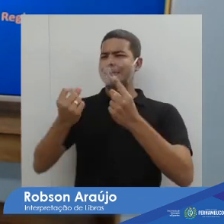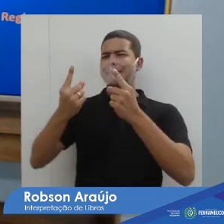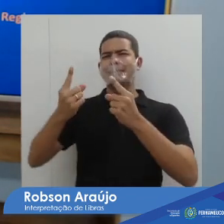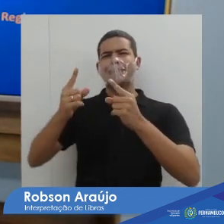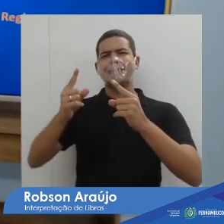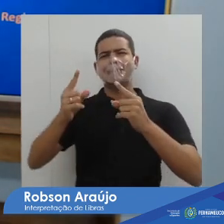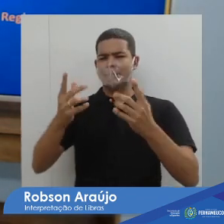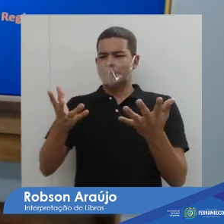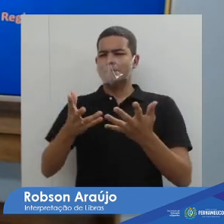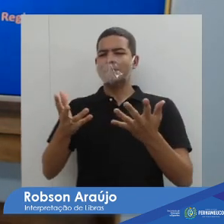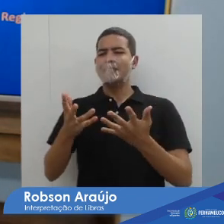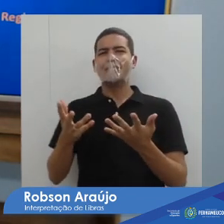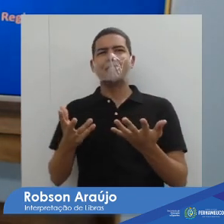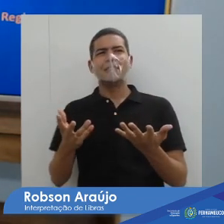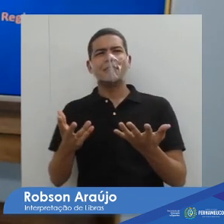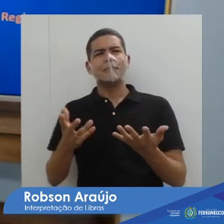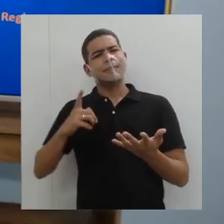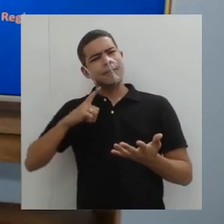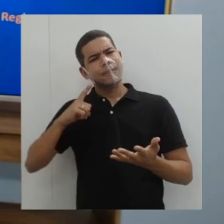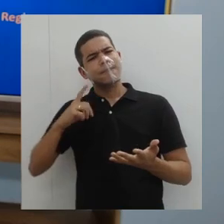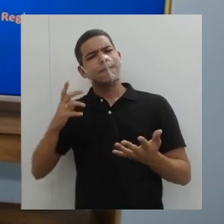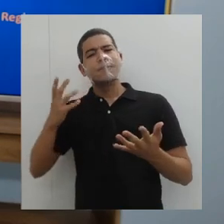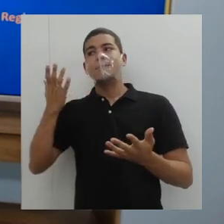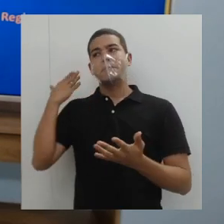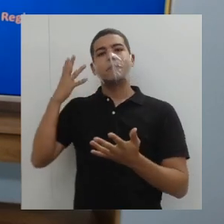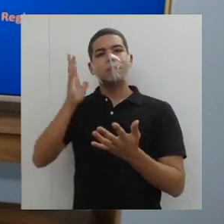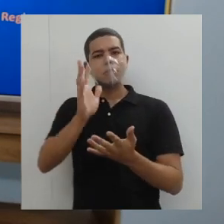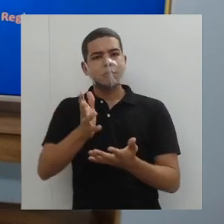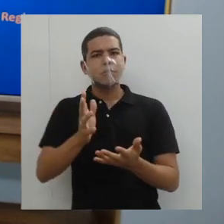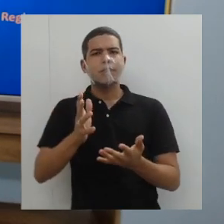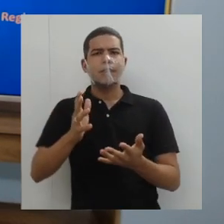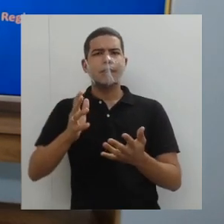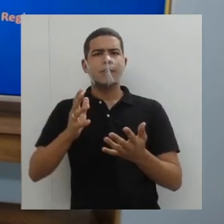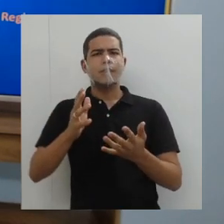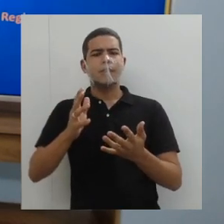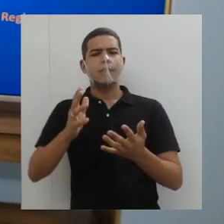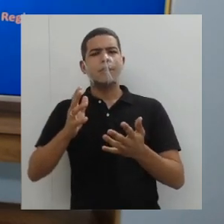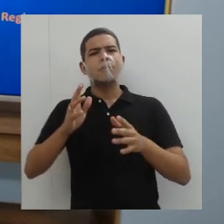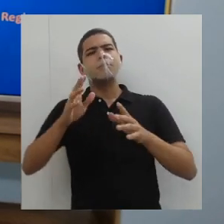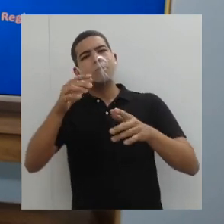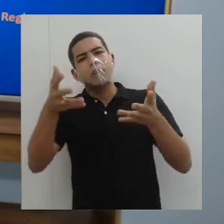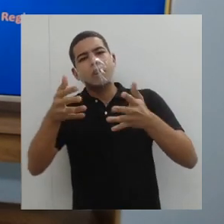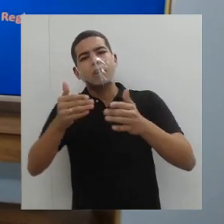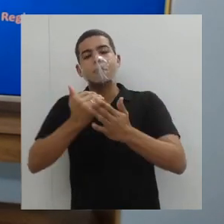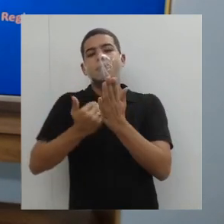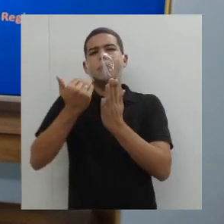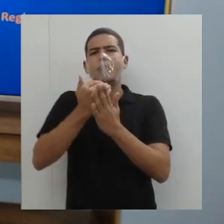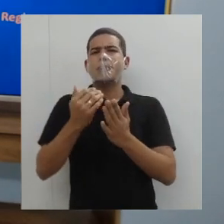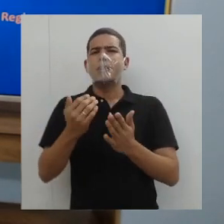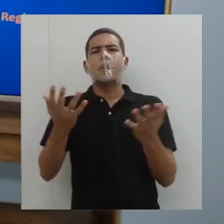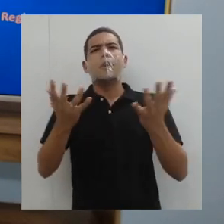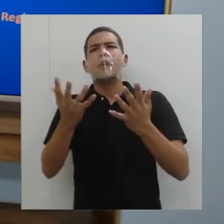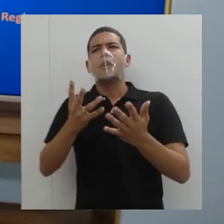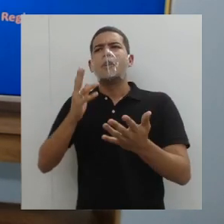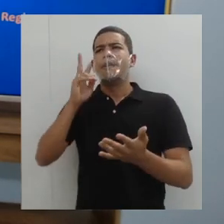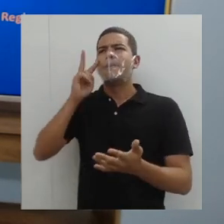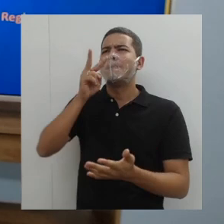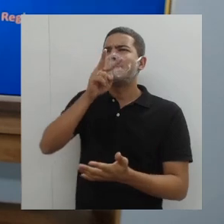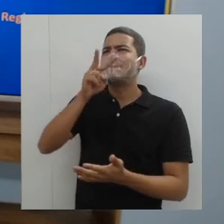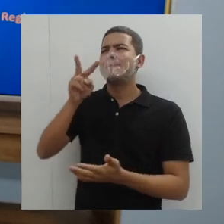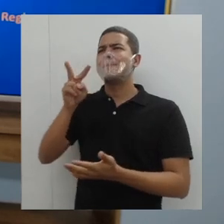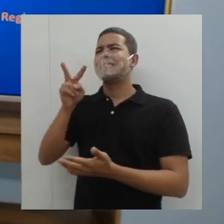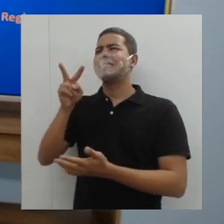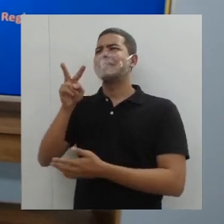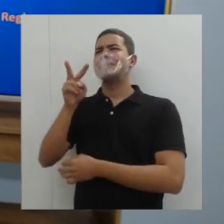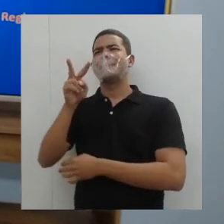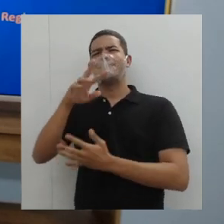tinha falado sobre isso, só que hoje eu queria focar no estranhamento da realidade, gente. Estranhamento da realidade é quando a gente olha para o mundo,